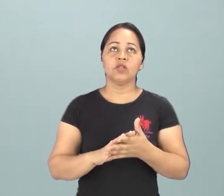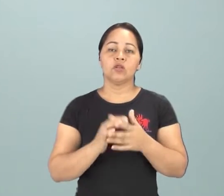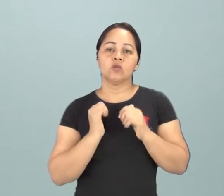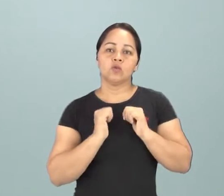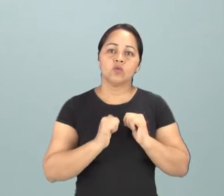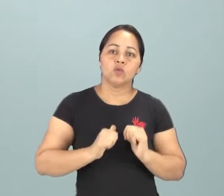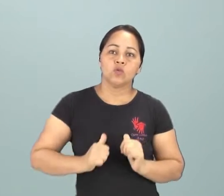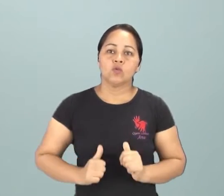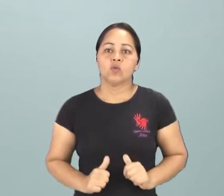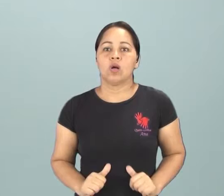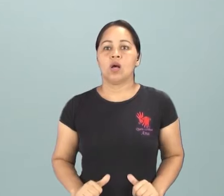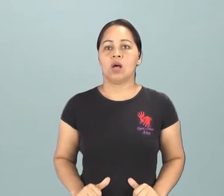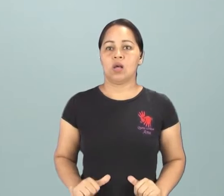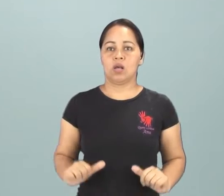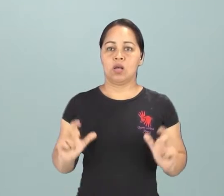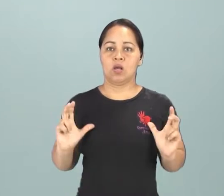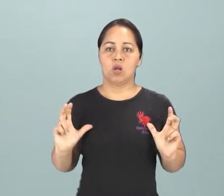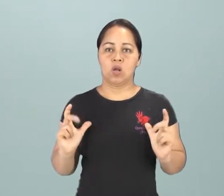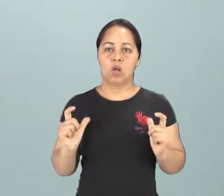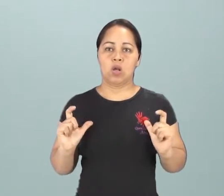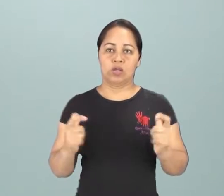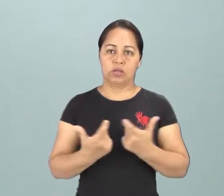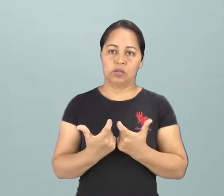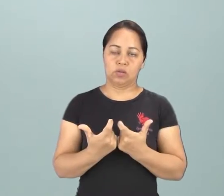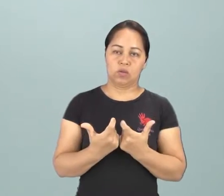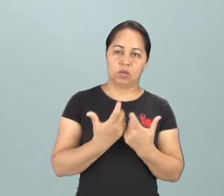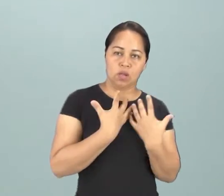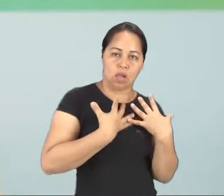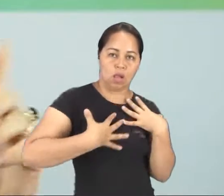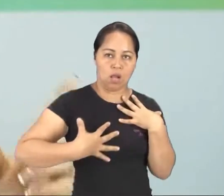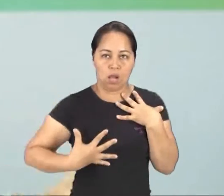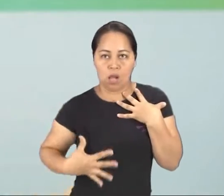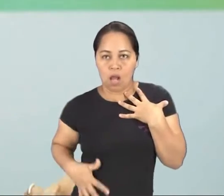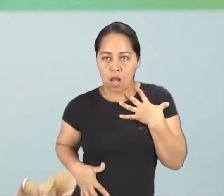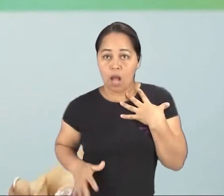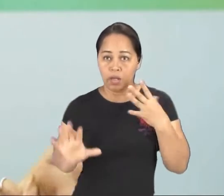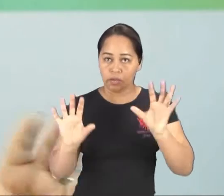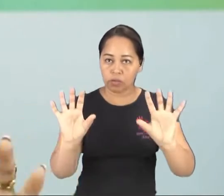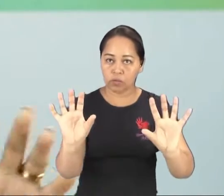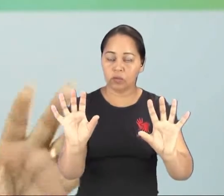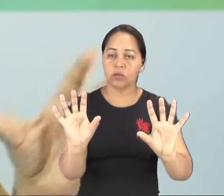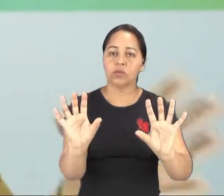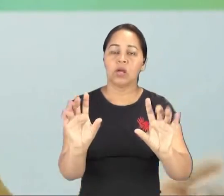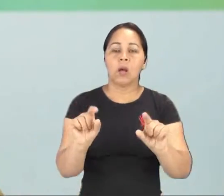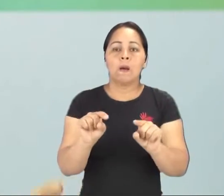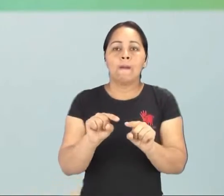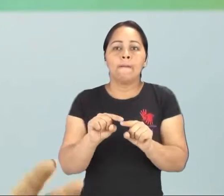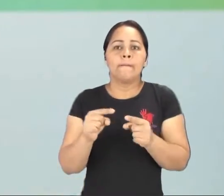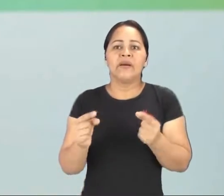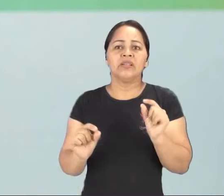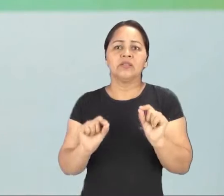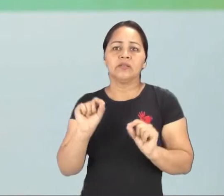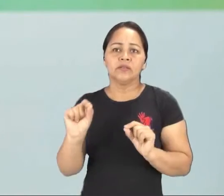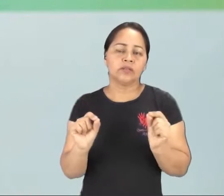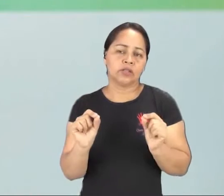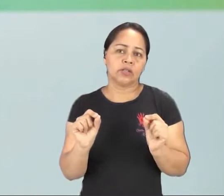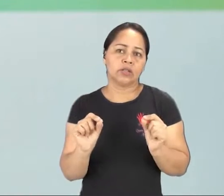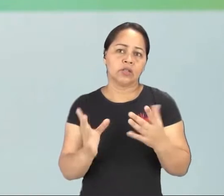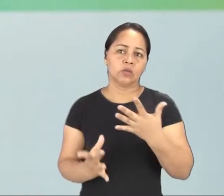o sensualismo, tá? O erotismo, temas que lá no realismo não eram tanto